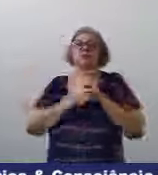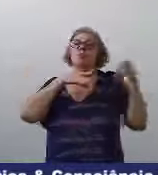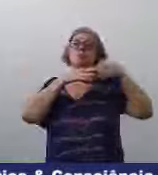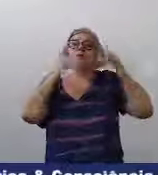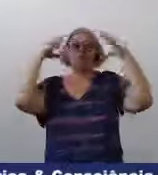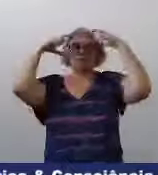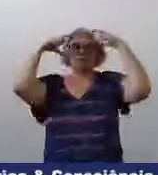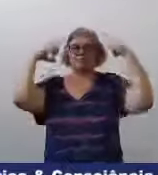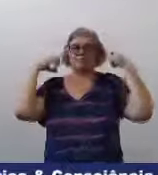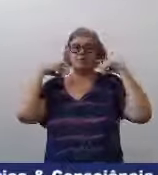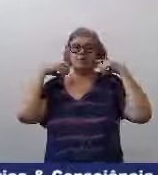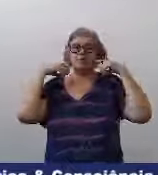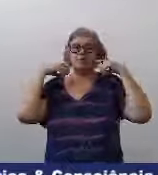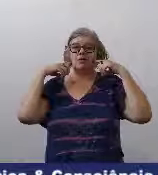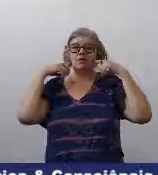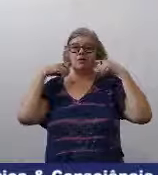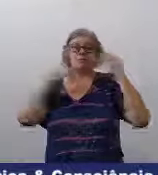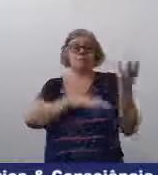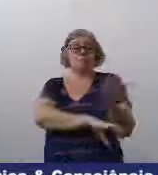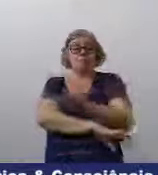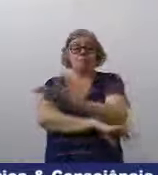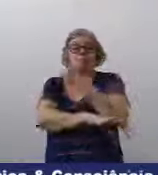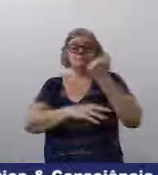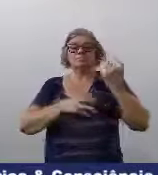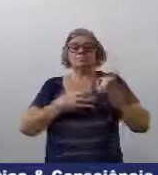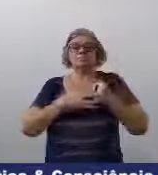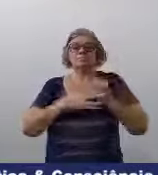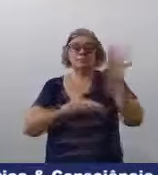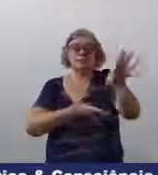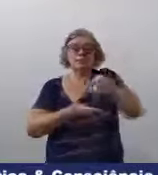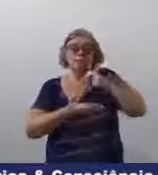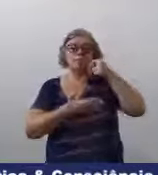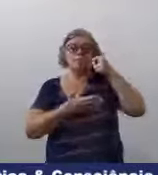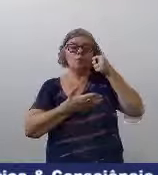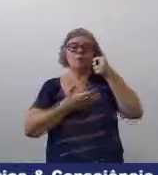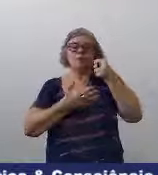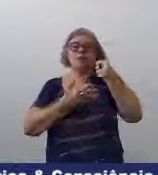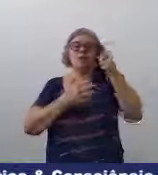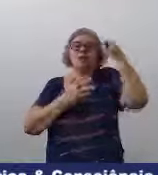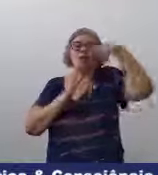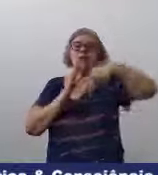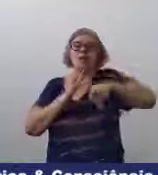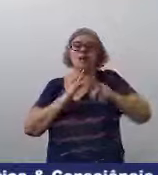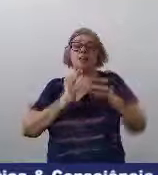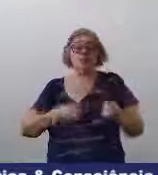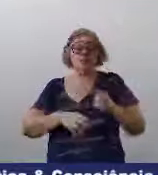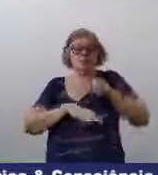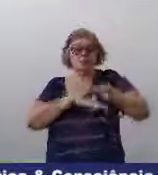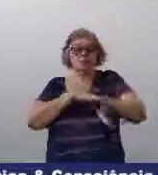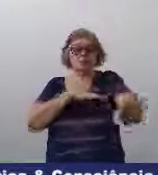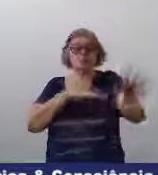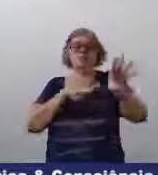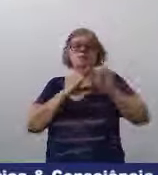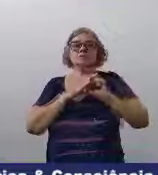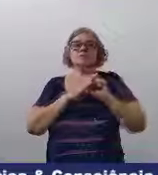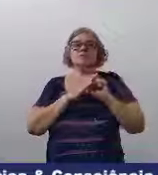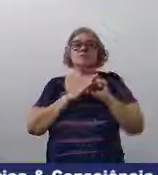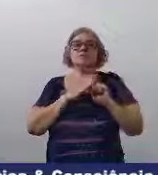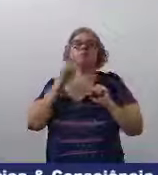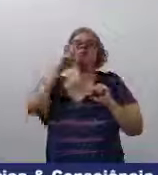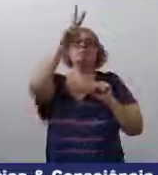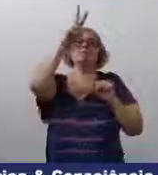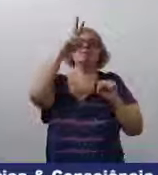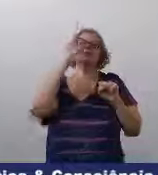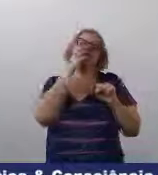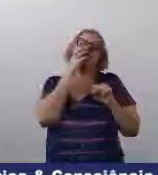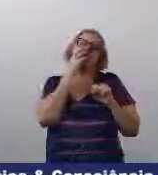pessoa. O cérebro, a partir das nossas emoções, também tem sua produção de químicos. A produção de químicos do cérebro